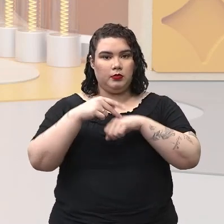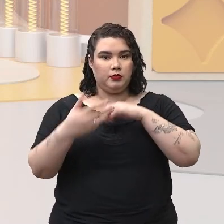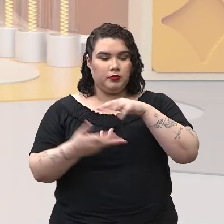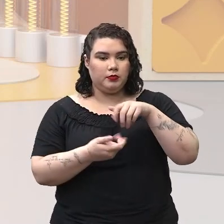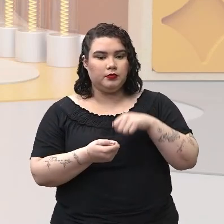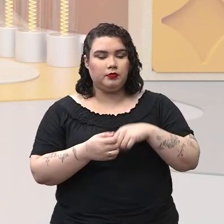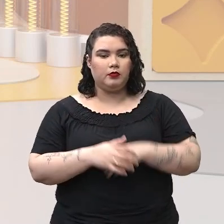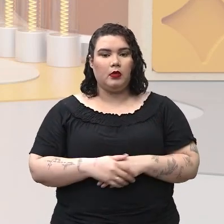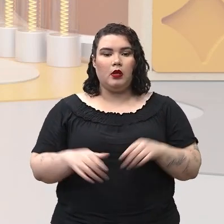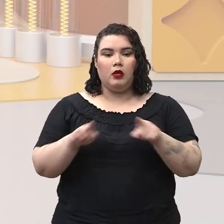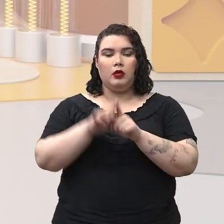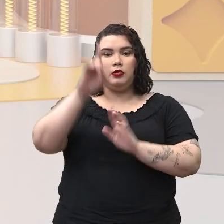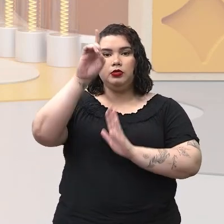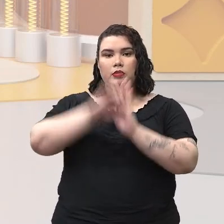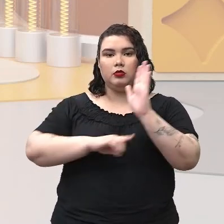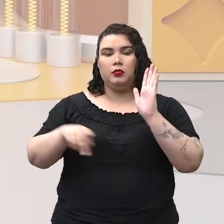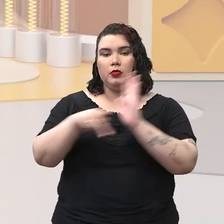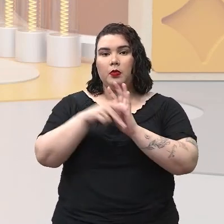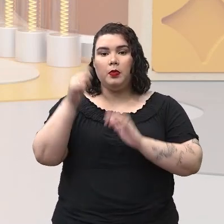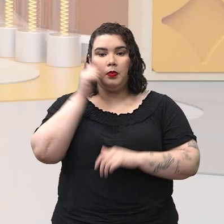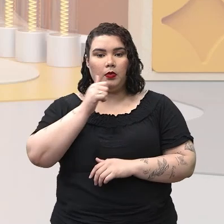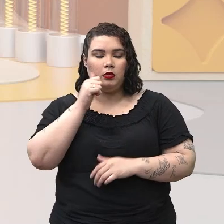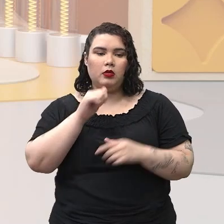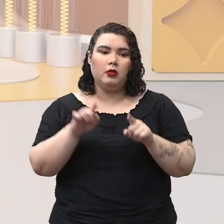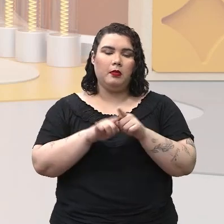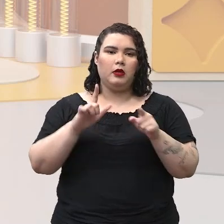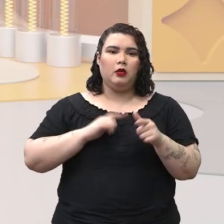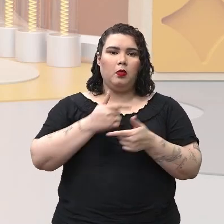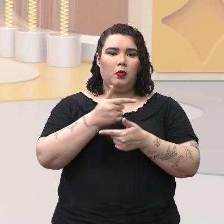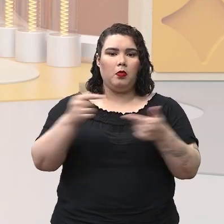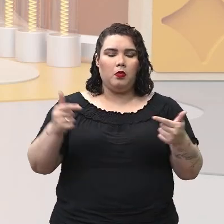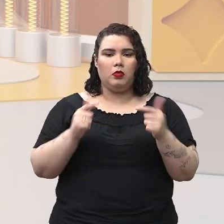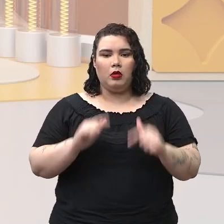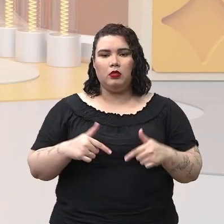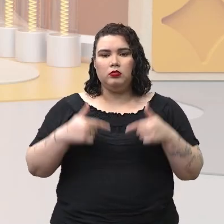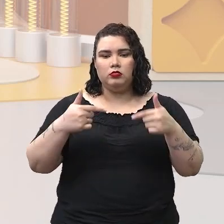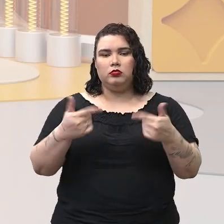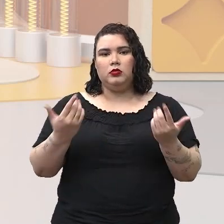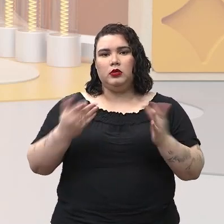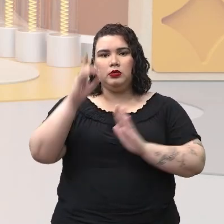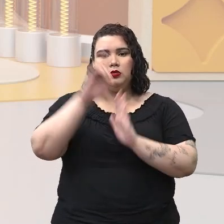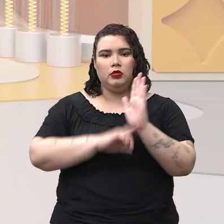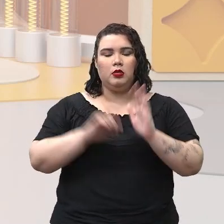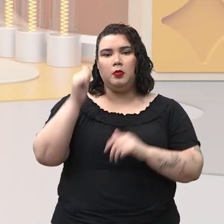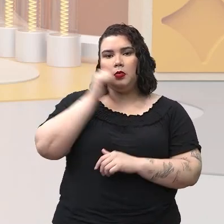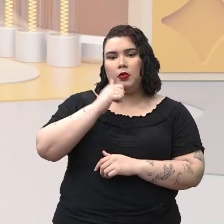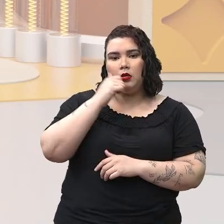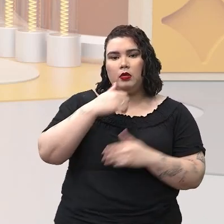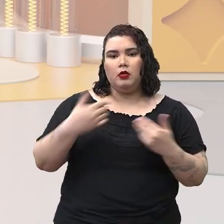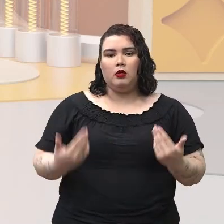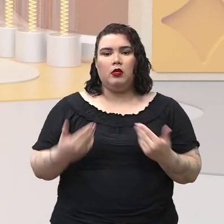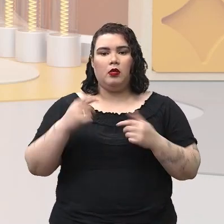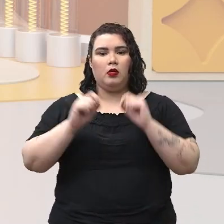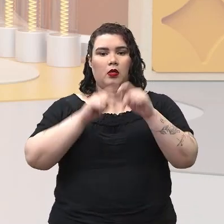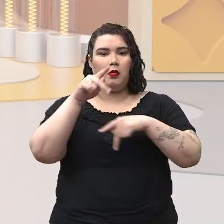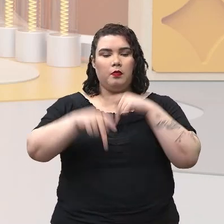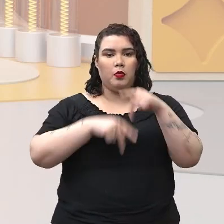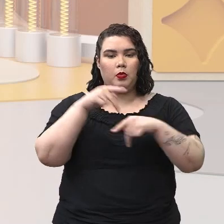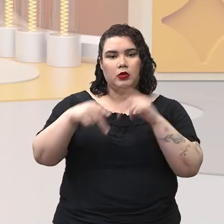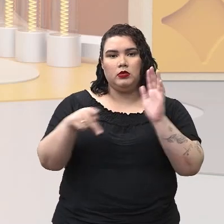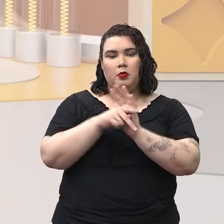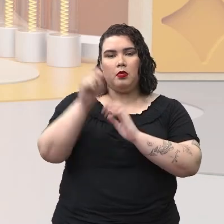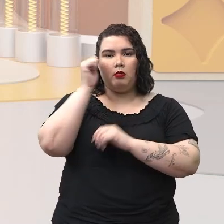a questão dos direitos das mulheres. Tem outras causas também, a questão dos direitos das mulheres, a questão da população